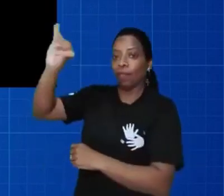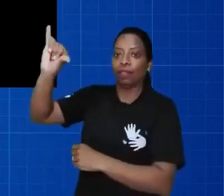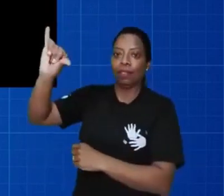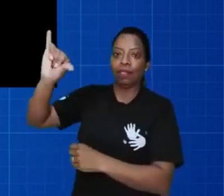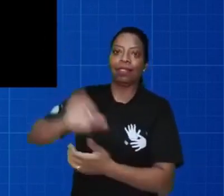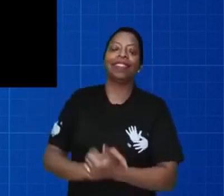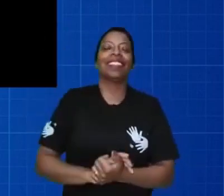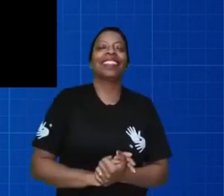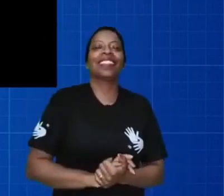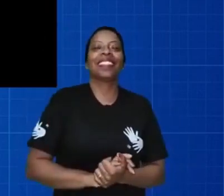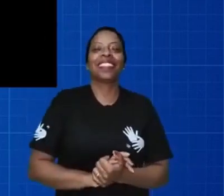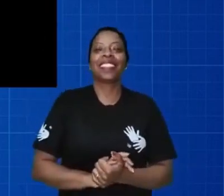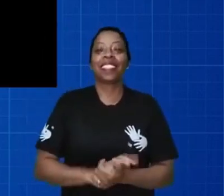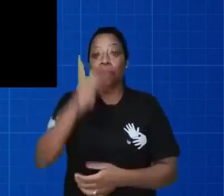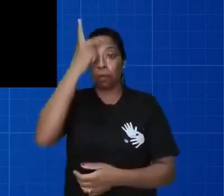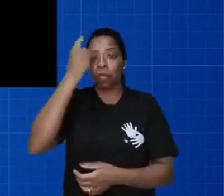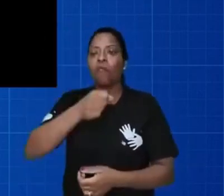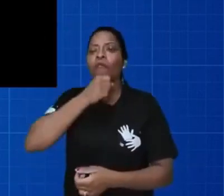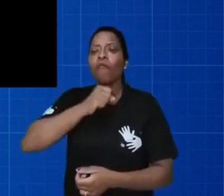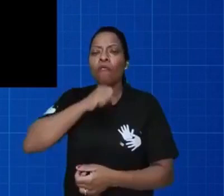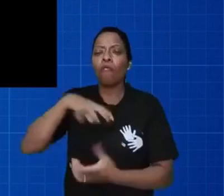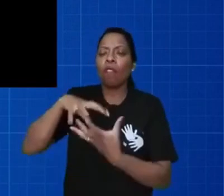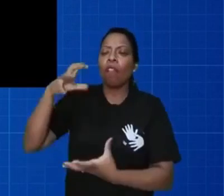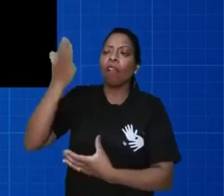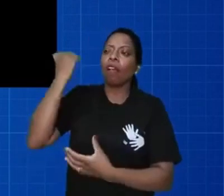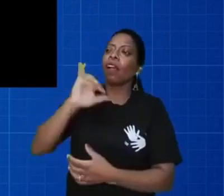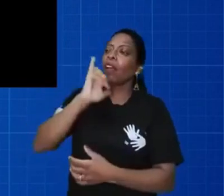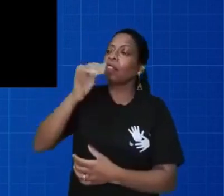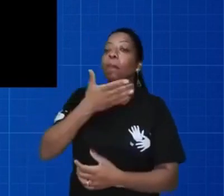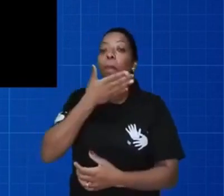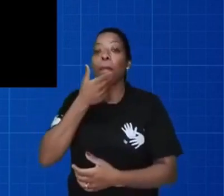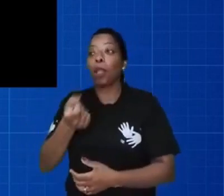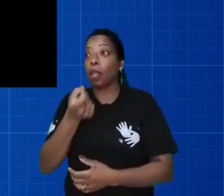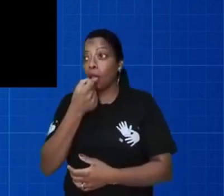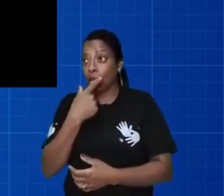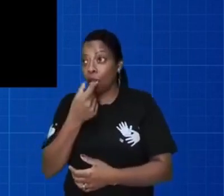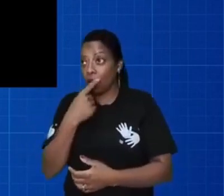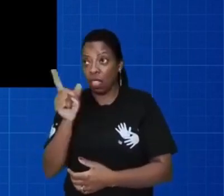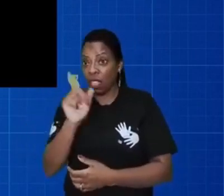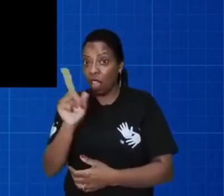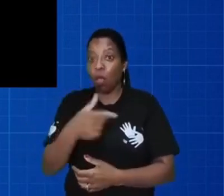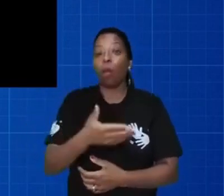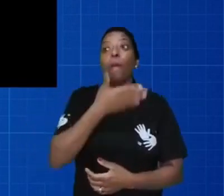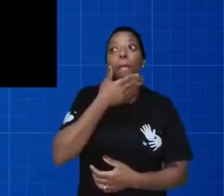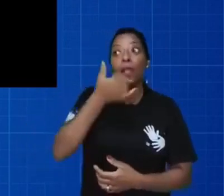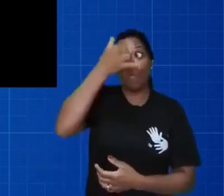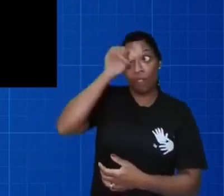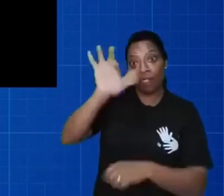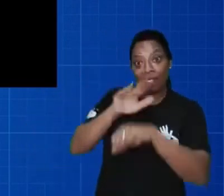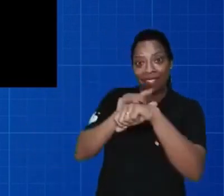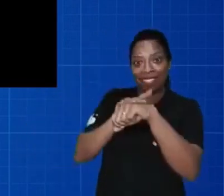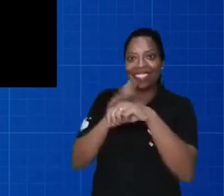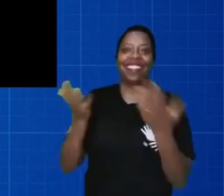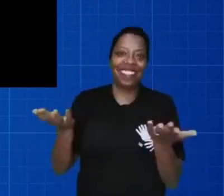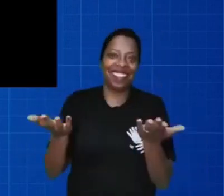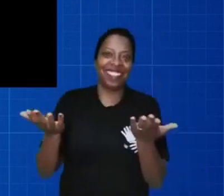procure a unidade de saúde mais próxima. Nós temos profissionais capacitados, as capacitações são frequentes aqui no município, e eles vão poder